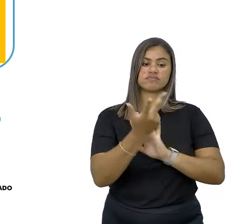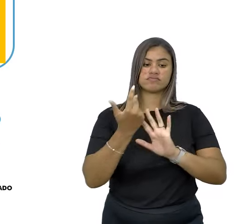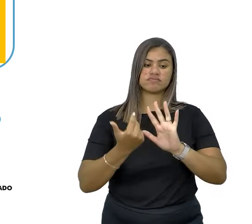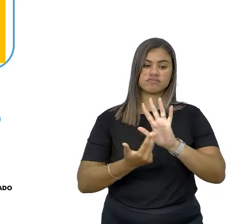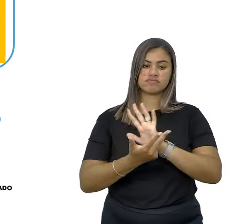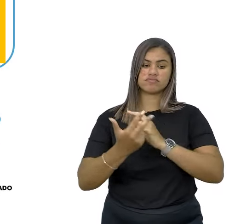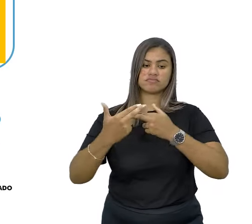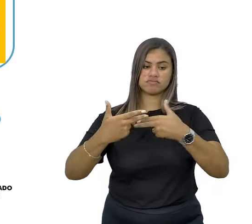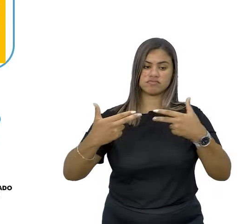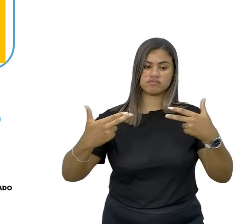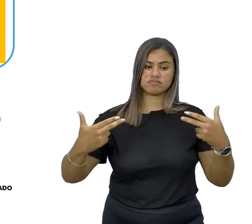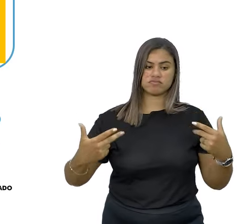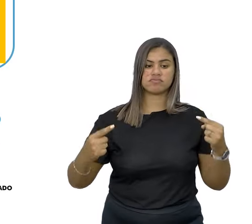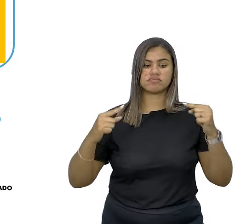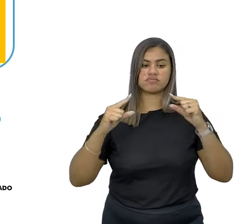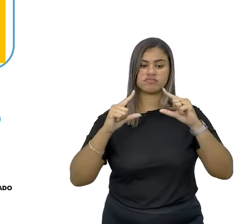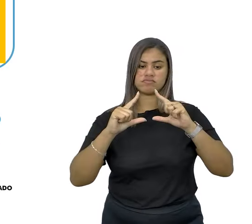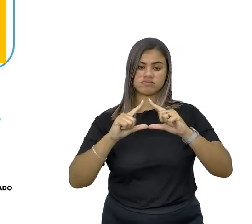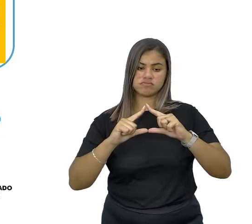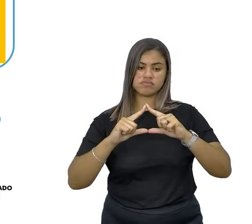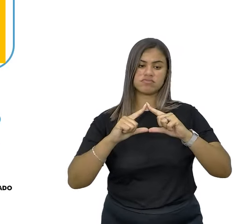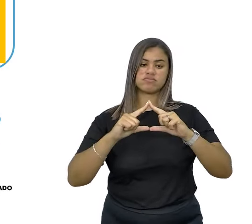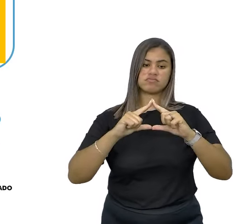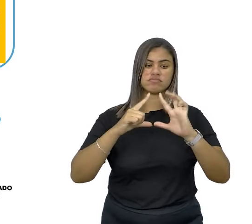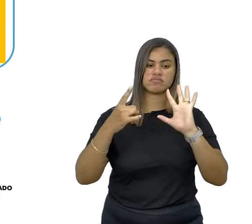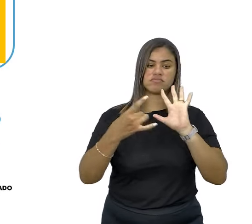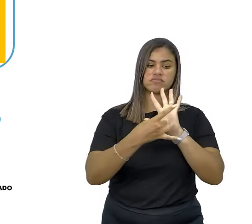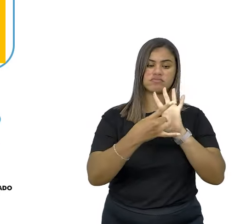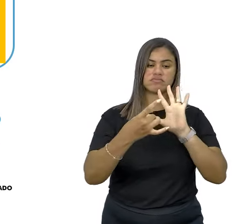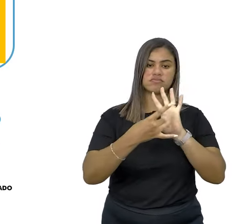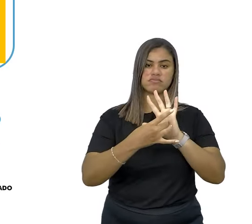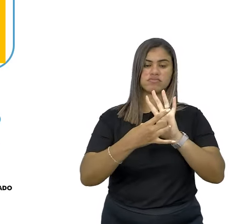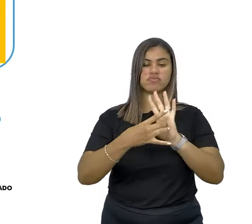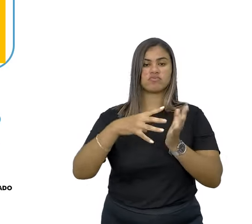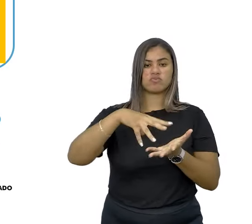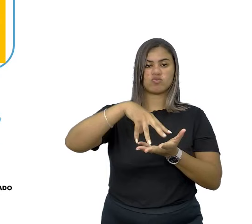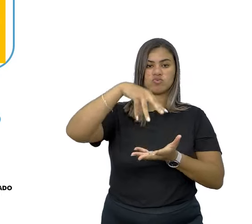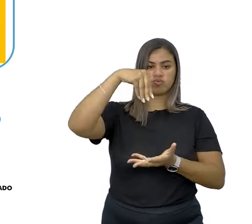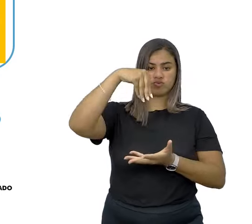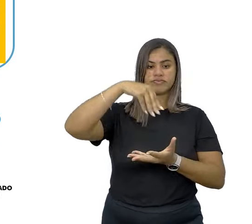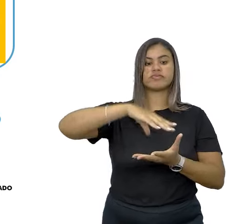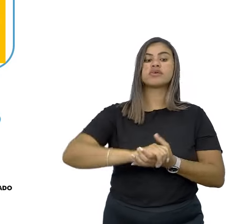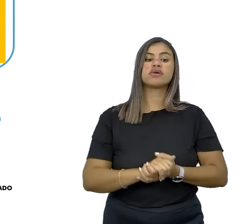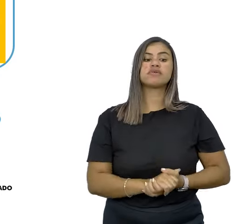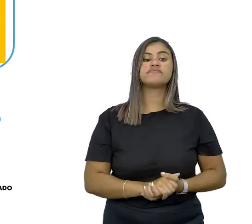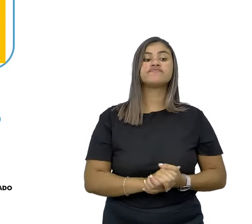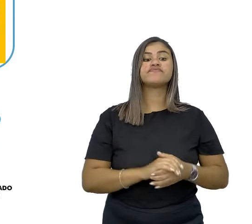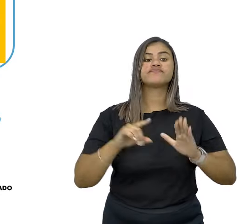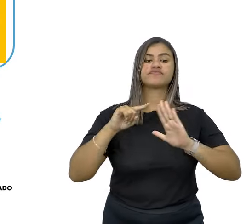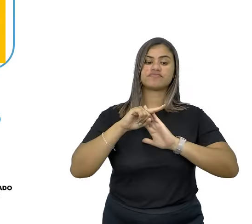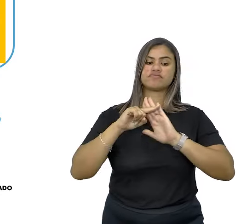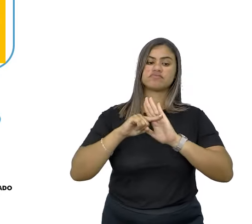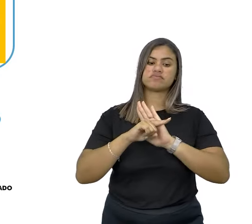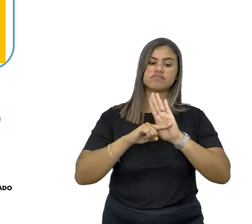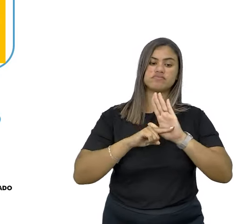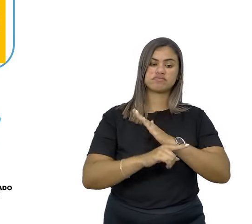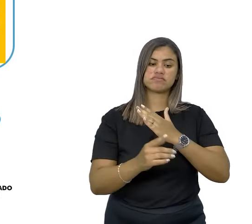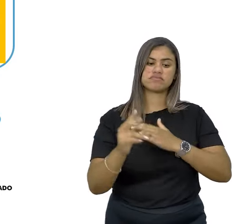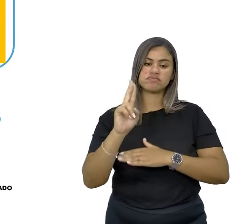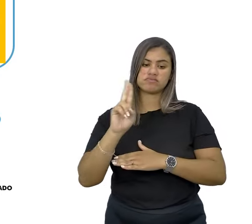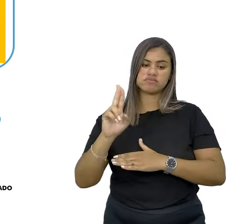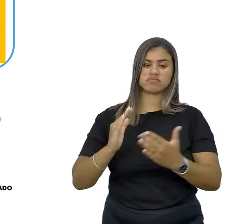espaciais às suas planificações, prismas, pirâmides, cilindros e cones, e analisar, nomear e comparar